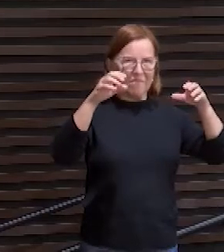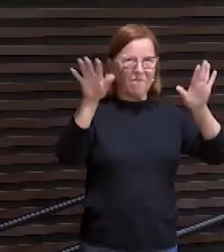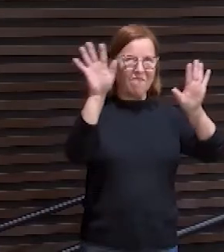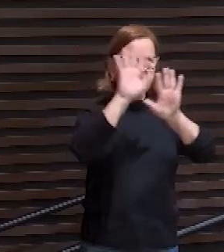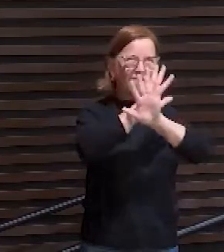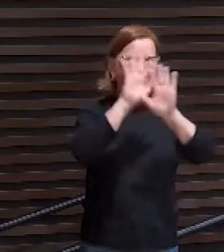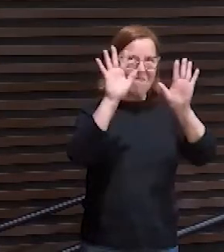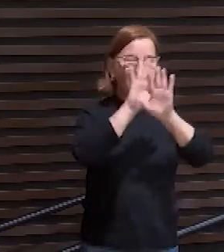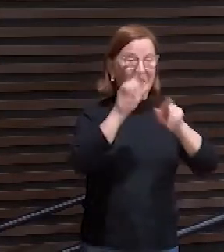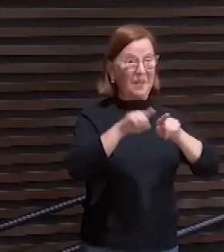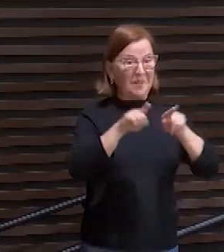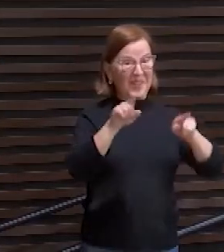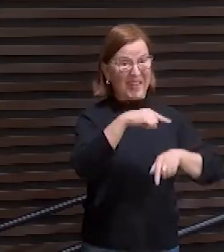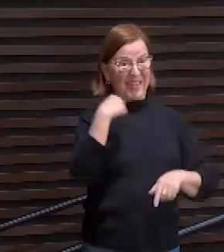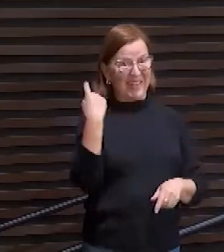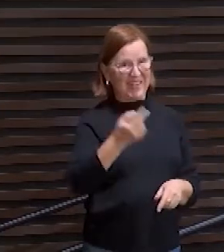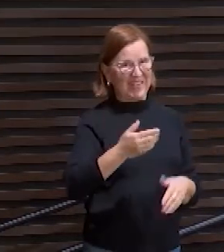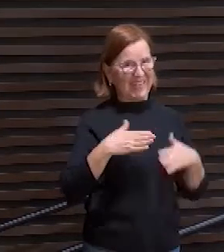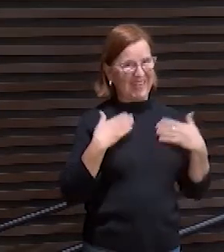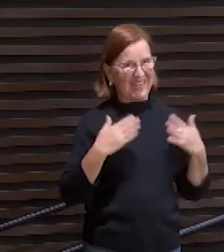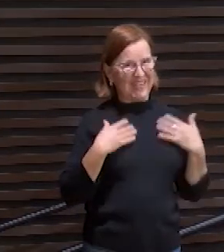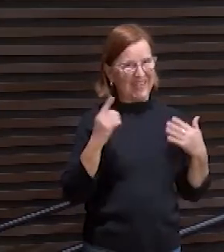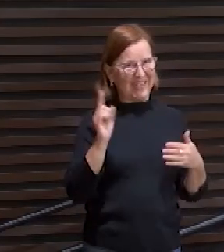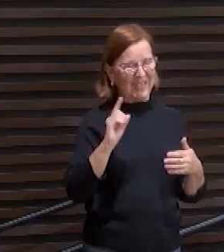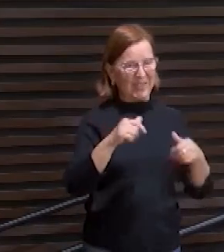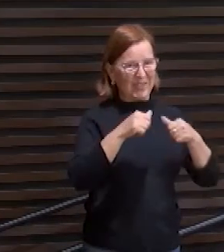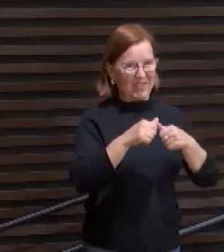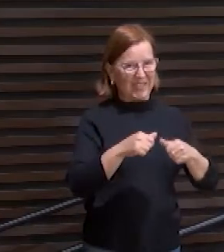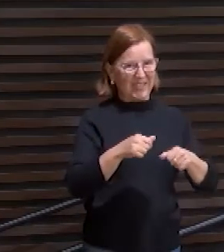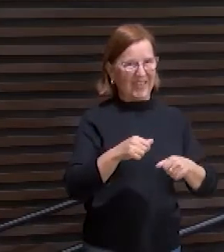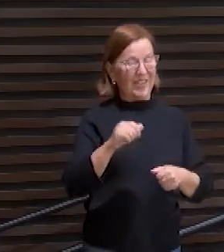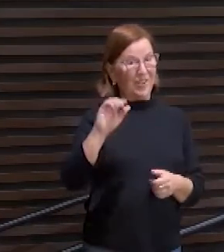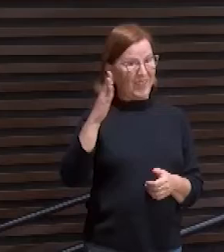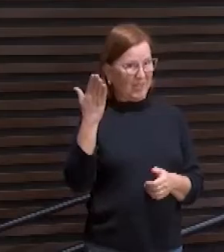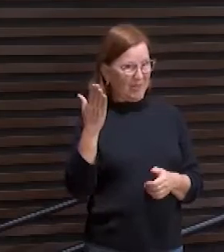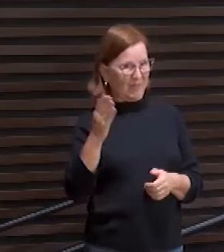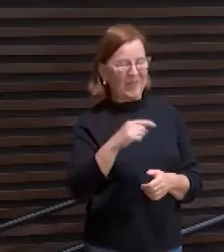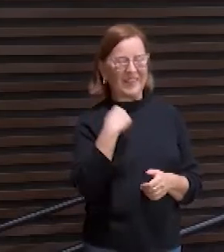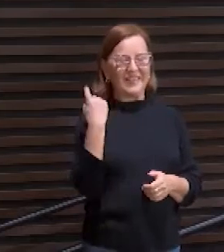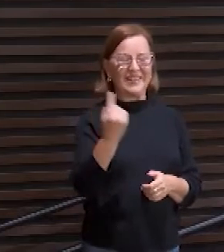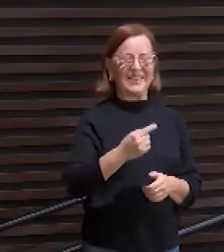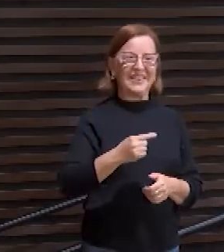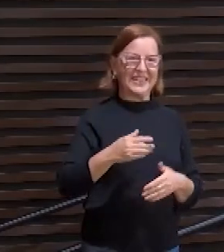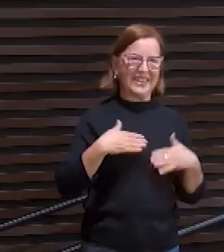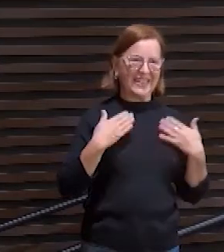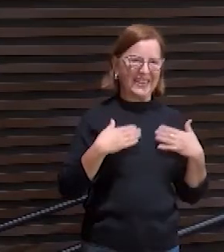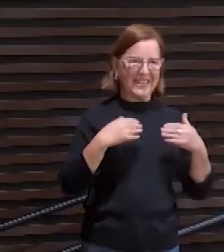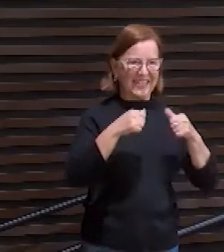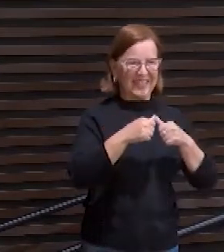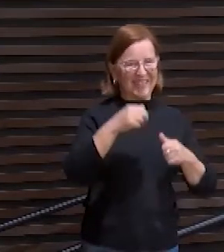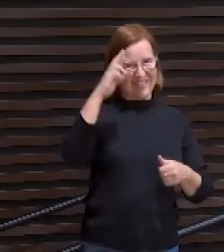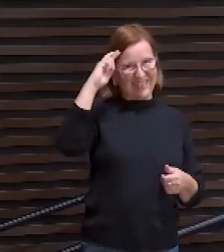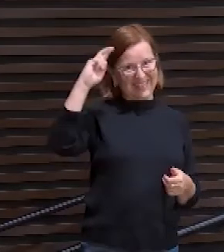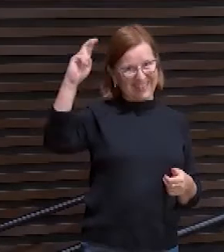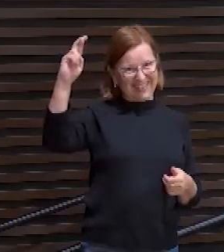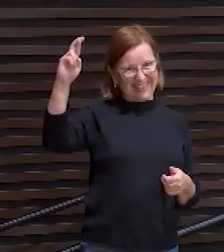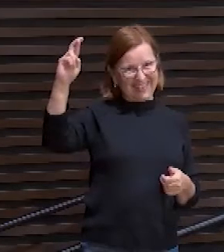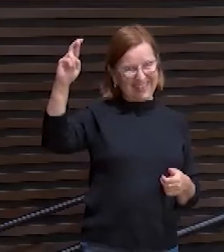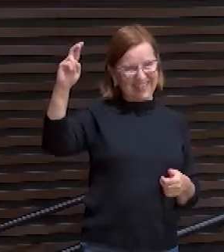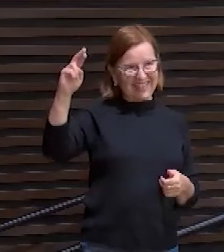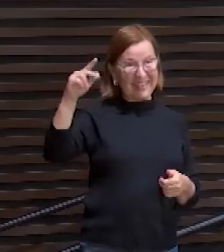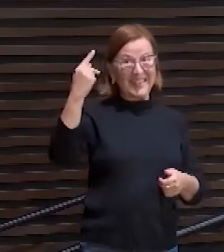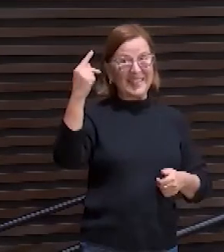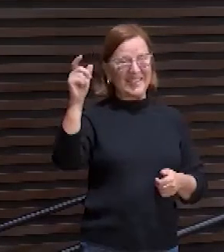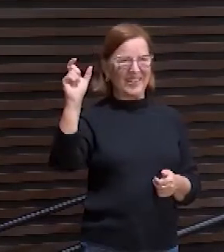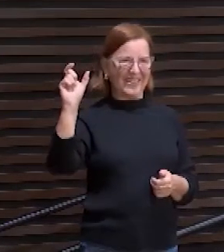mas a nossa alegria não está nas circunstâncias, a nossa alegria está no Senhor e na sua